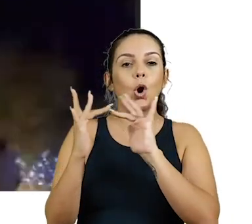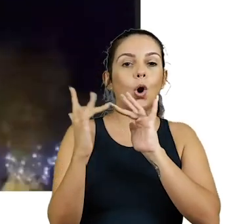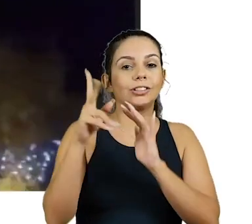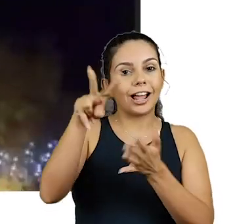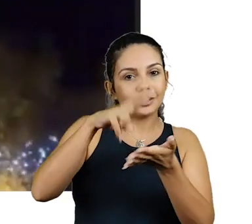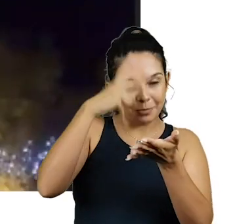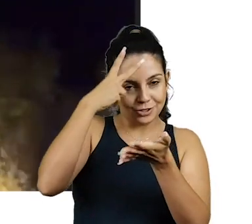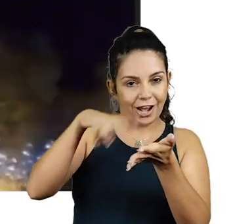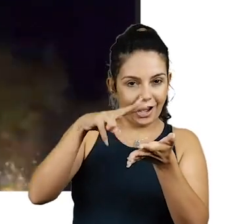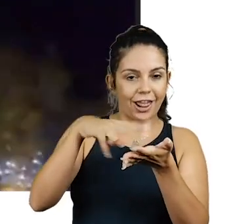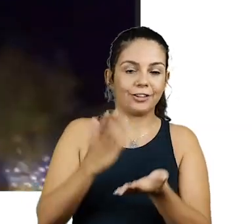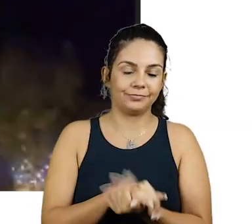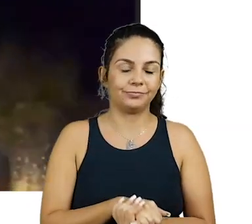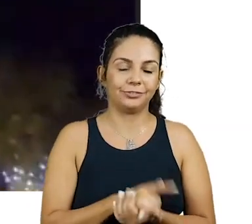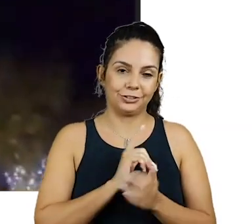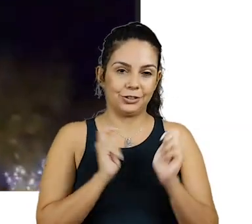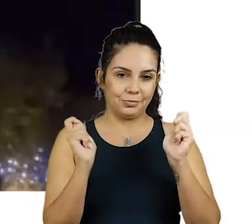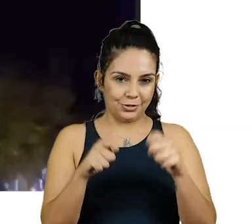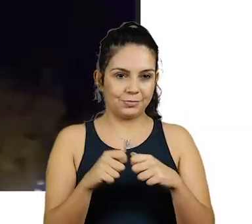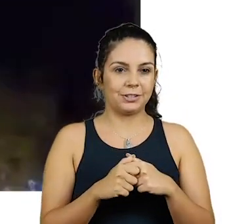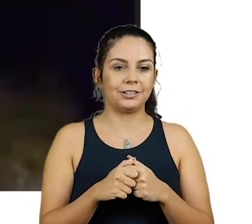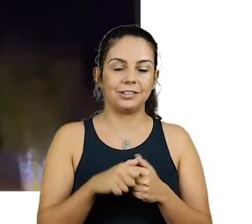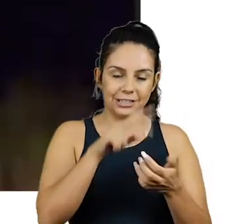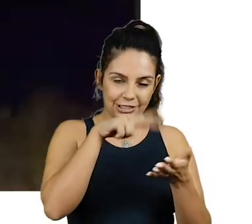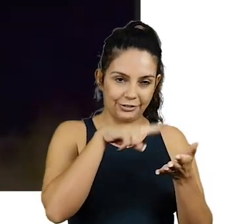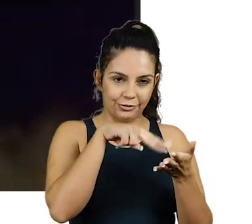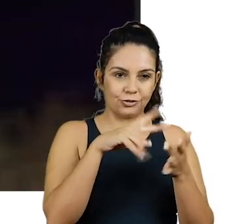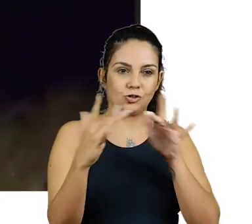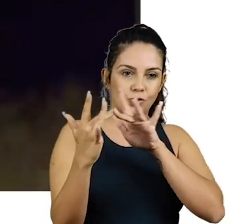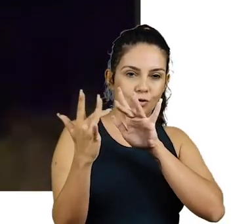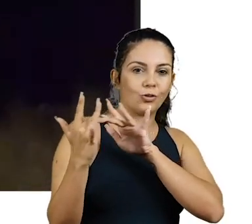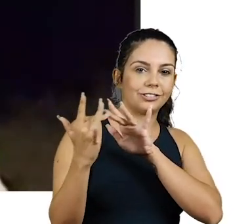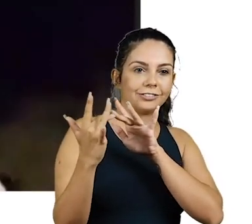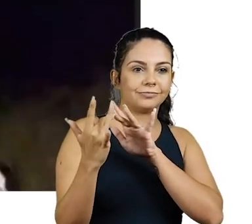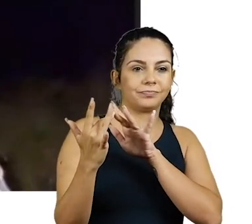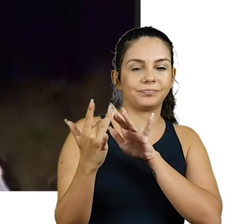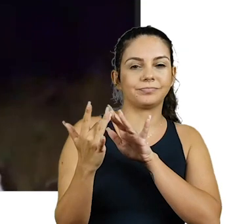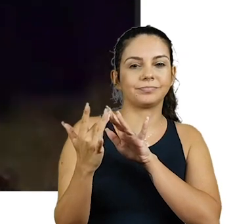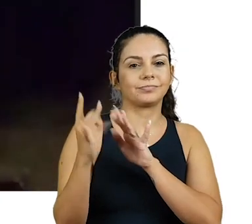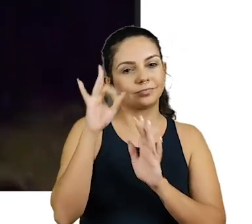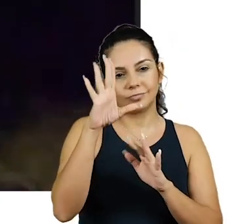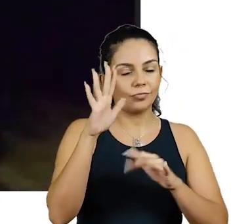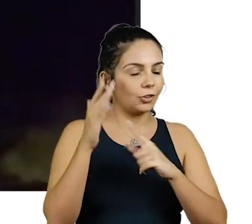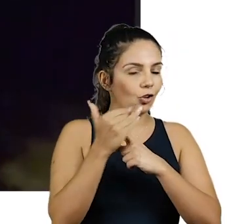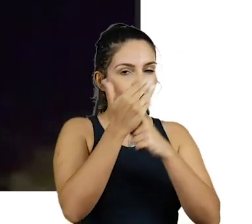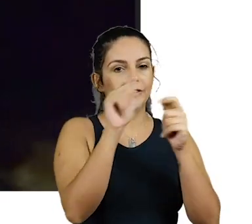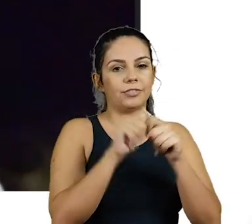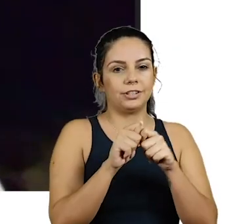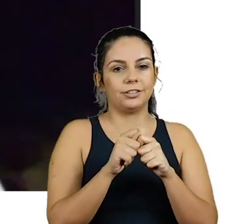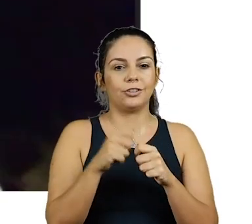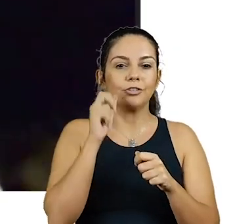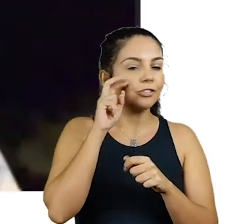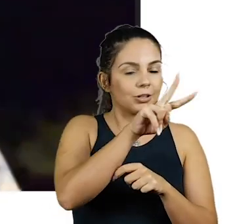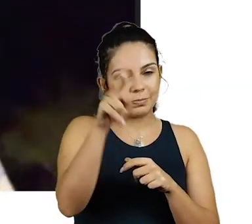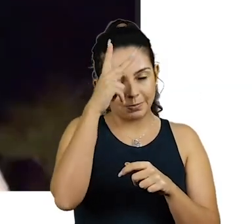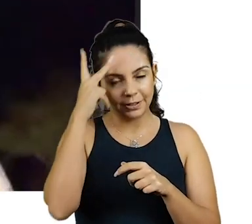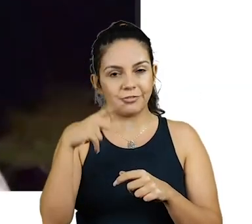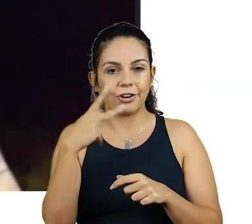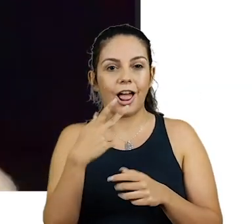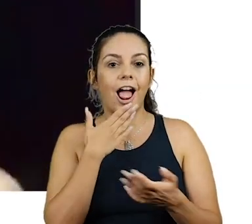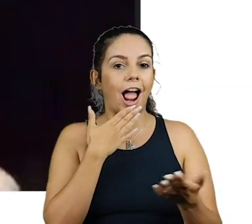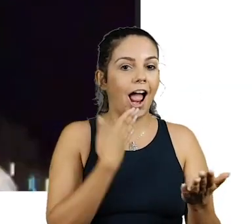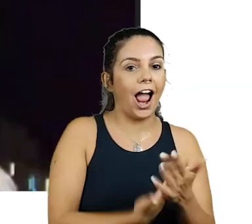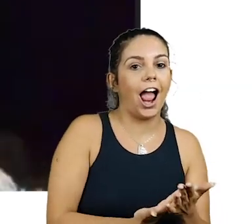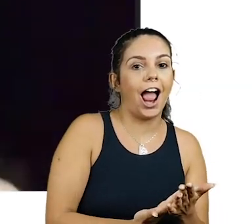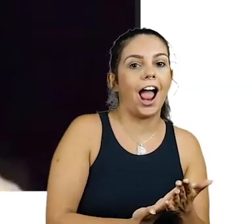leitor maravilhoso hoje em dia. É uma possibilidade de leitor, de contato, que só a tecnologia mesmo. E eu vejo muitas pessoas falando, cara,